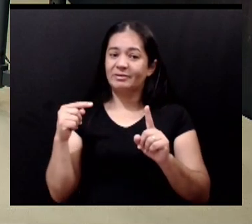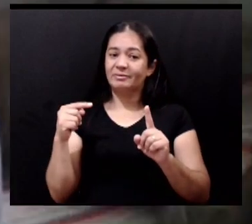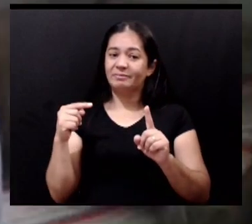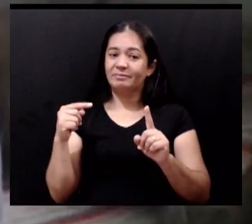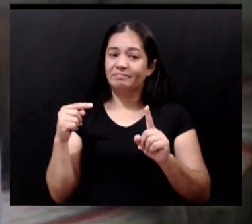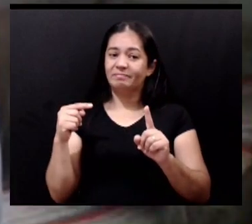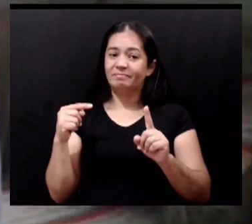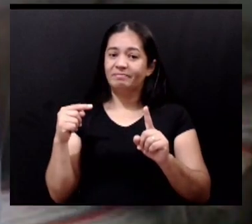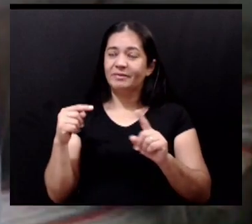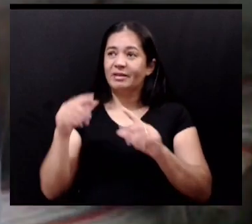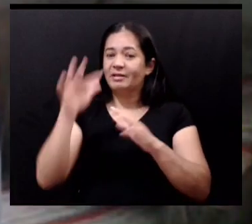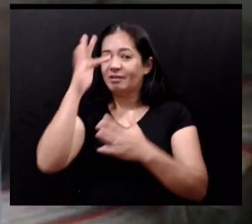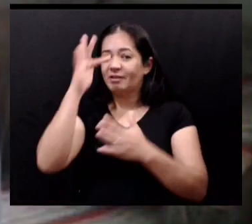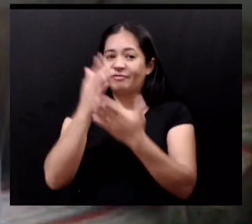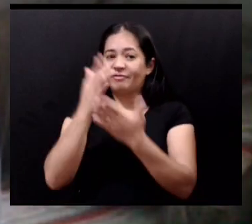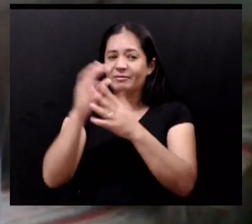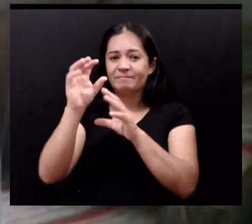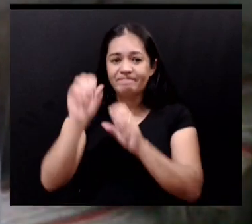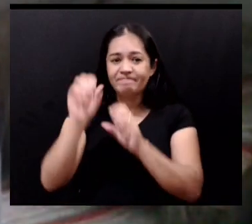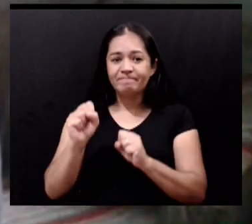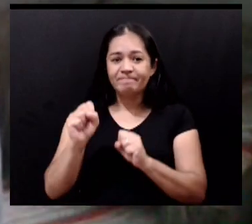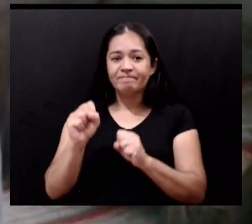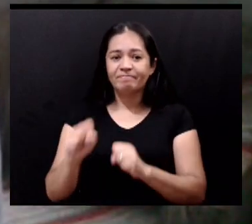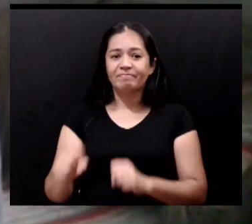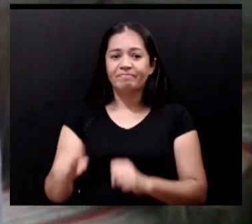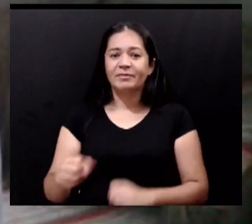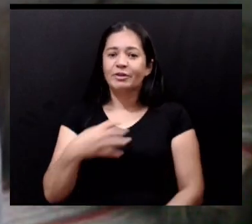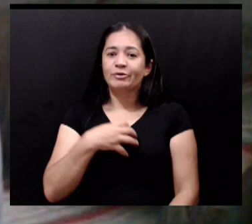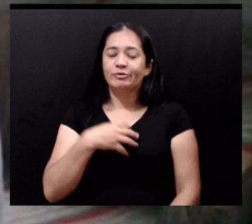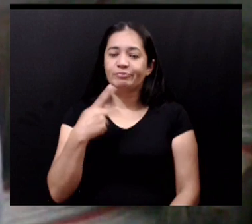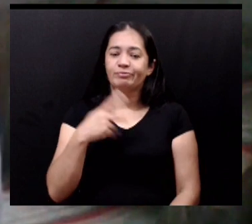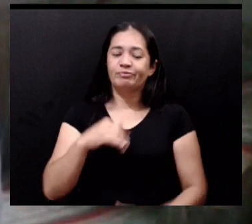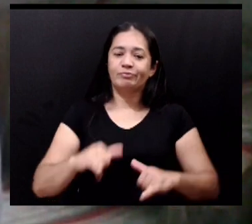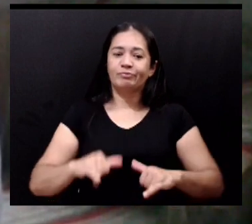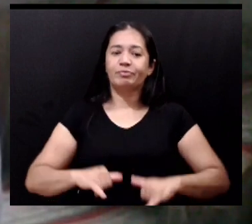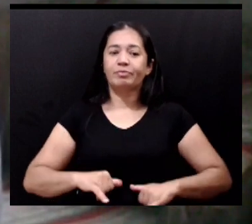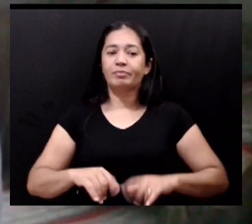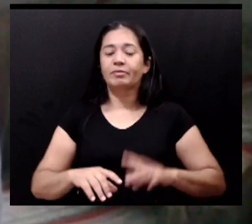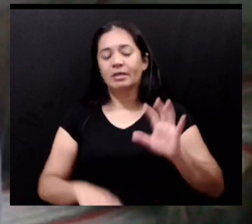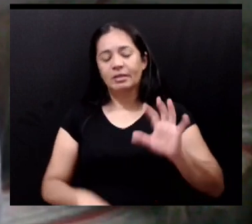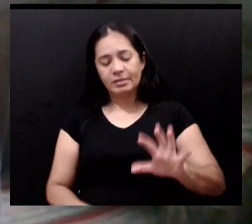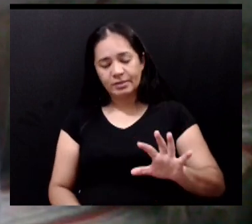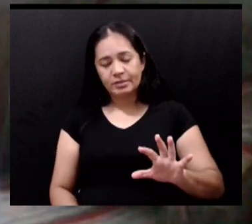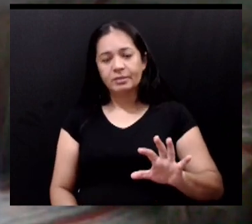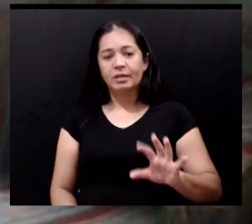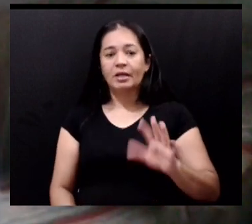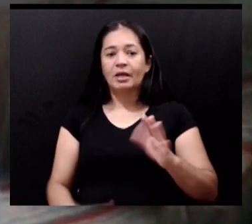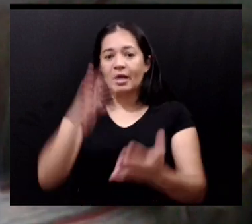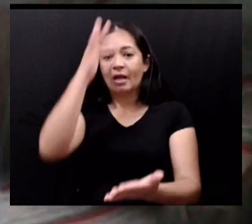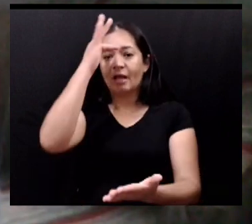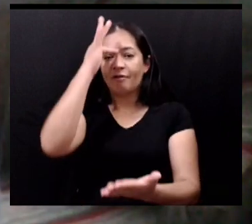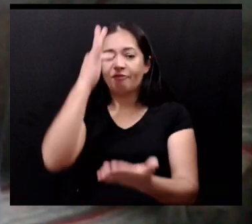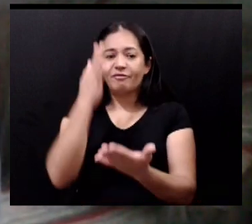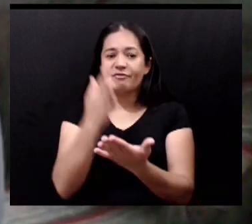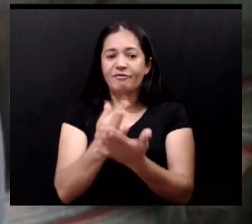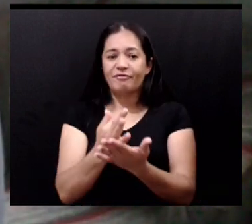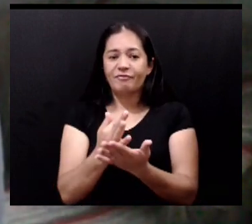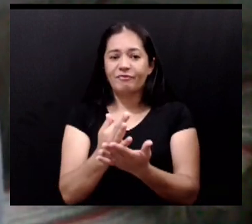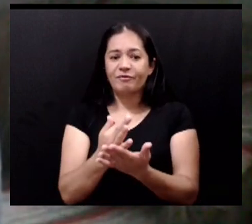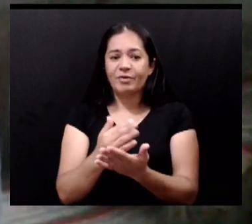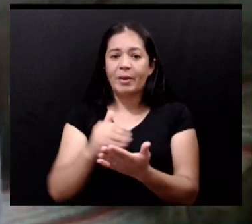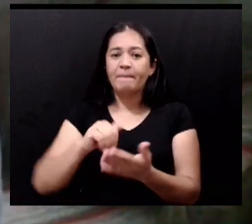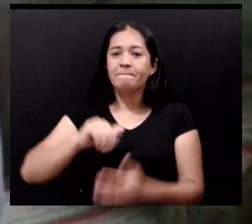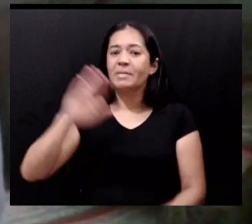Olha, Helena, eu também sinto muito pela sua dor. E sim, a fé é mais do que um recurso, é